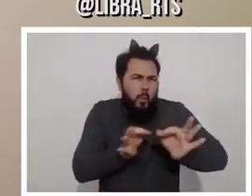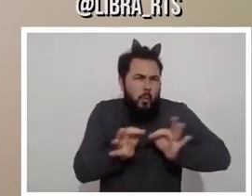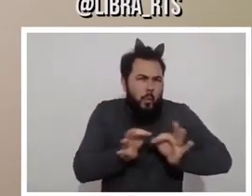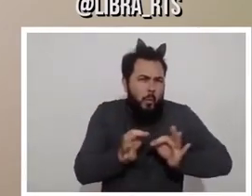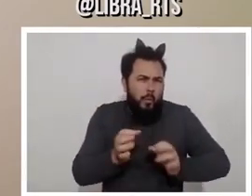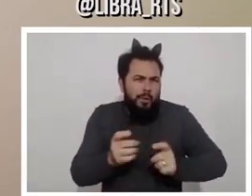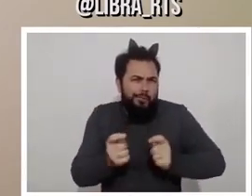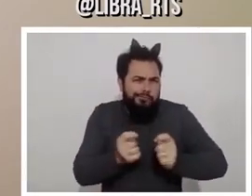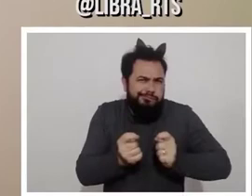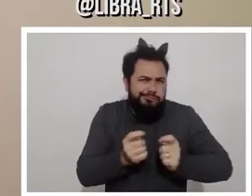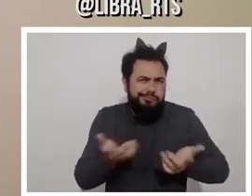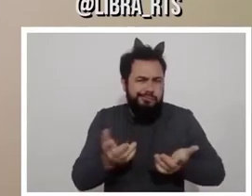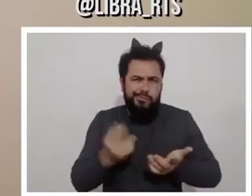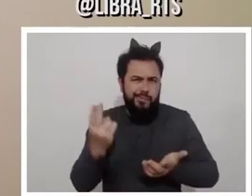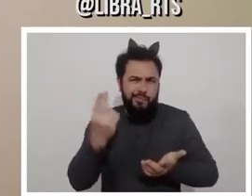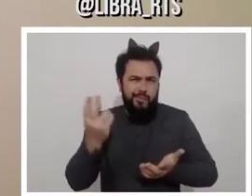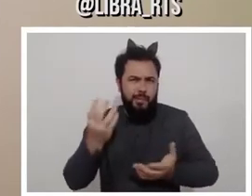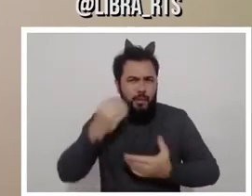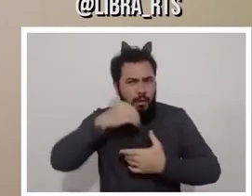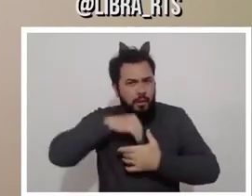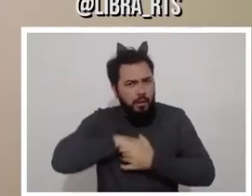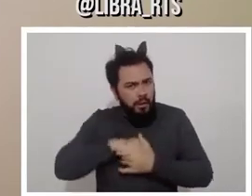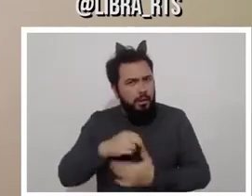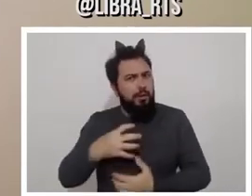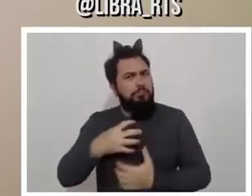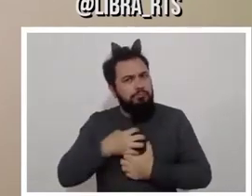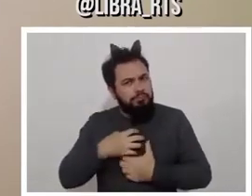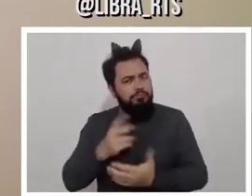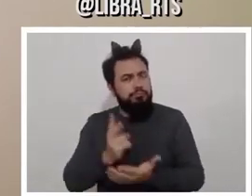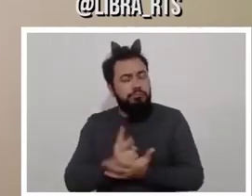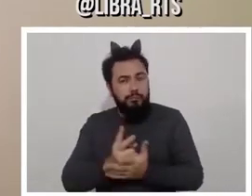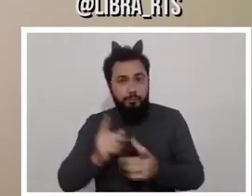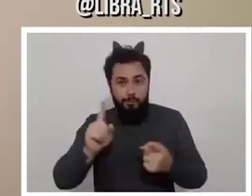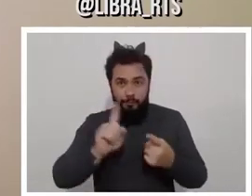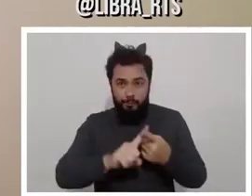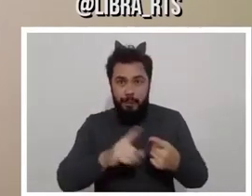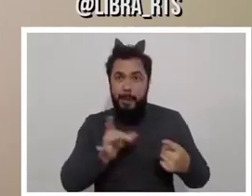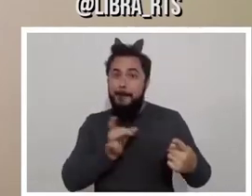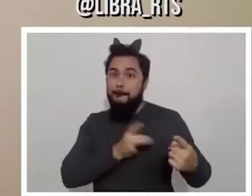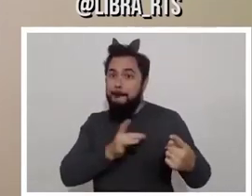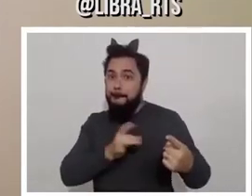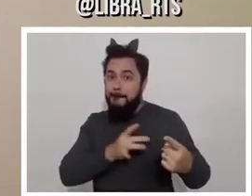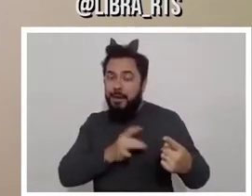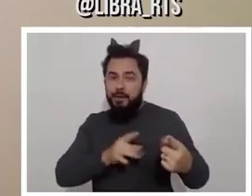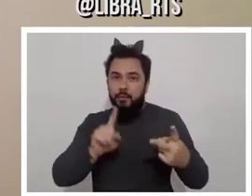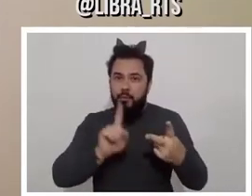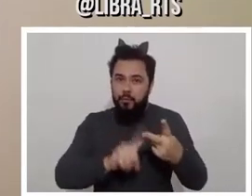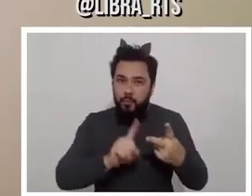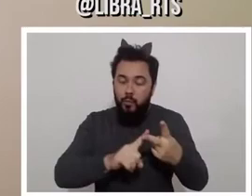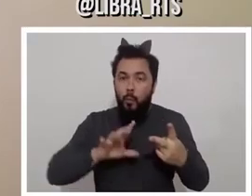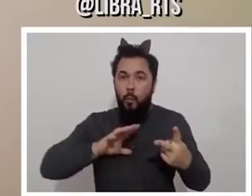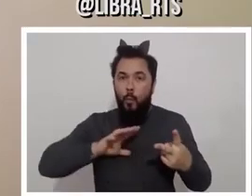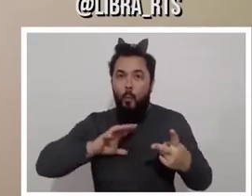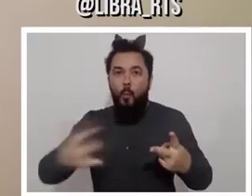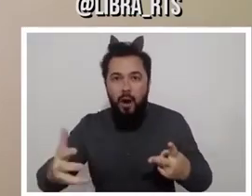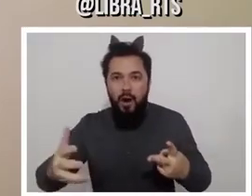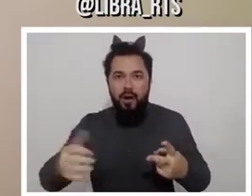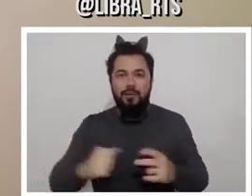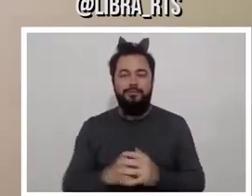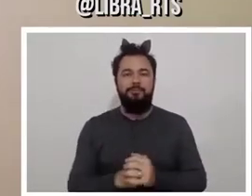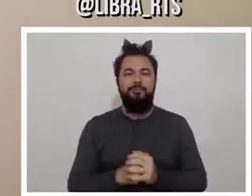como lutar contra sentimento que a gente a todo momento e com frequência que são o medo ea coragem